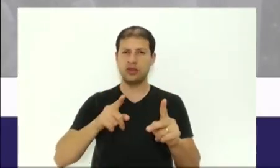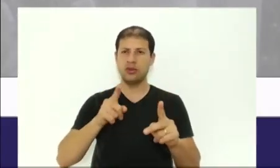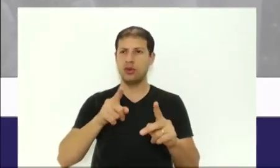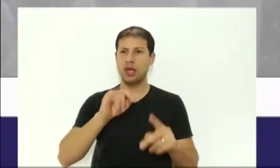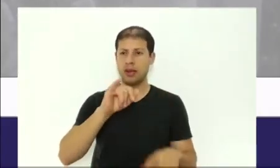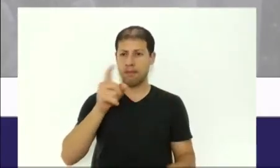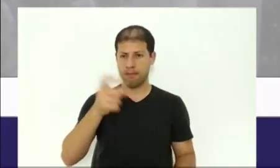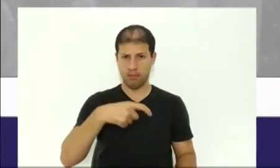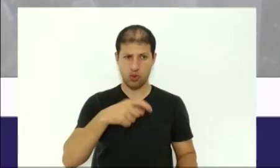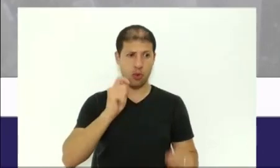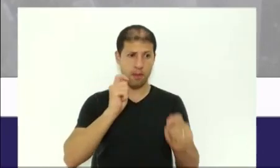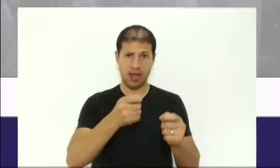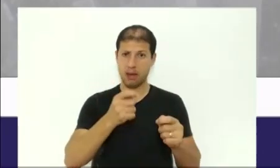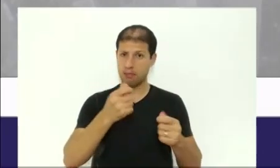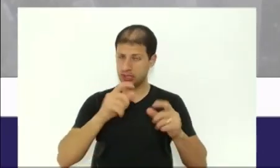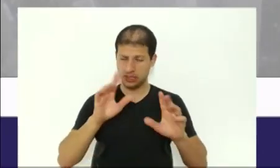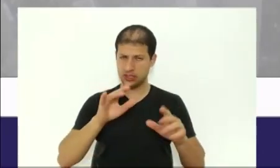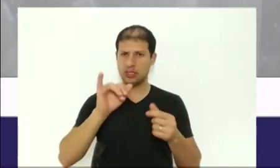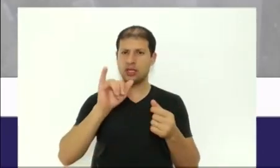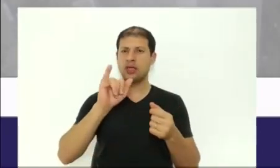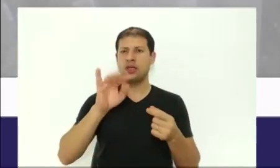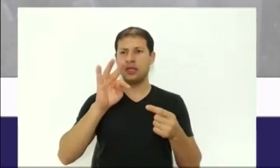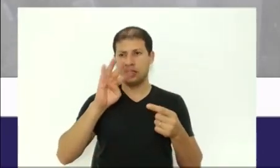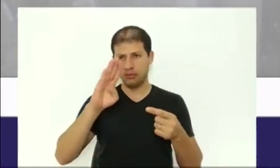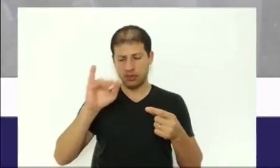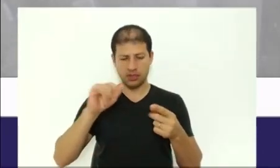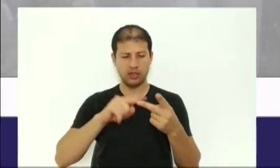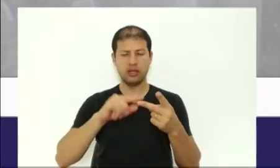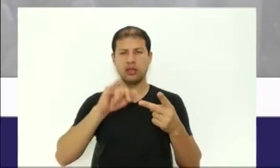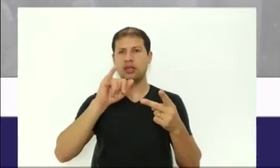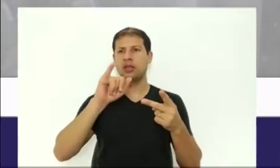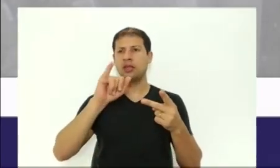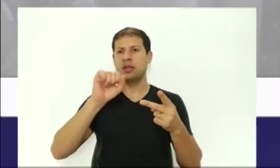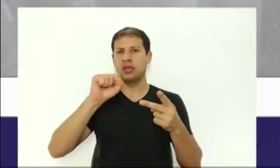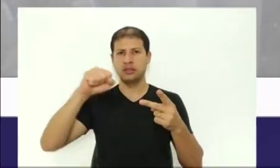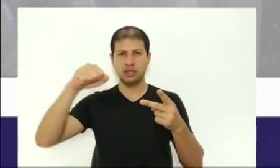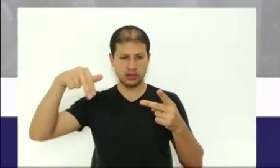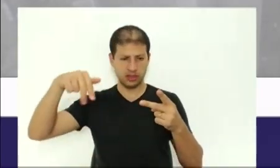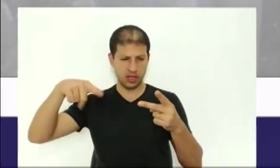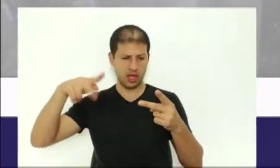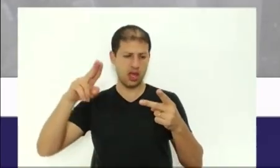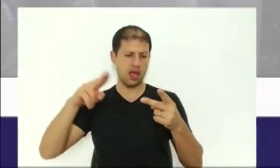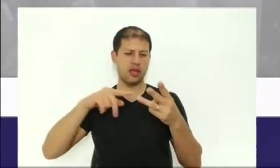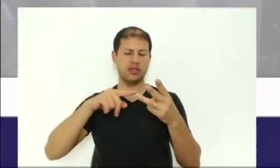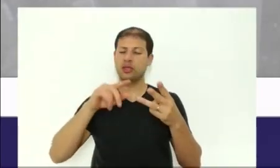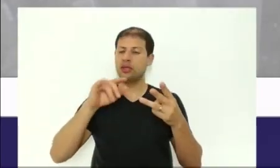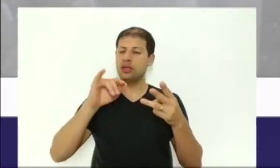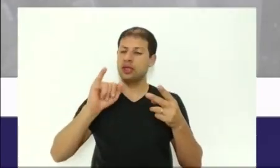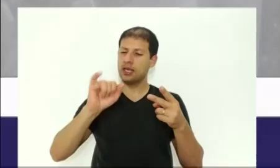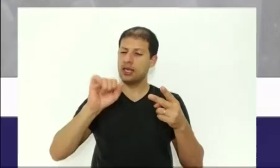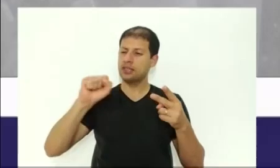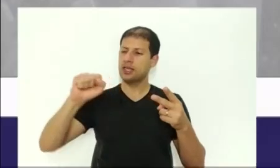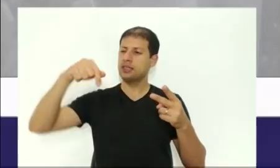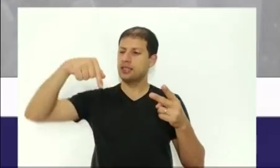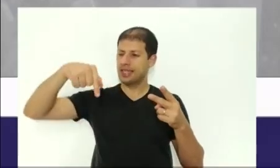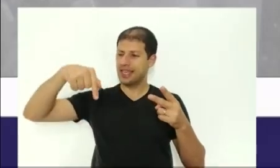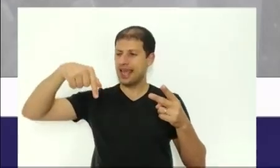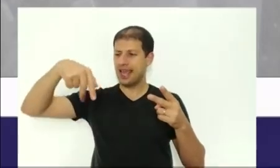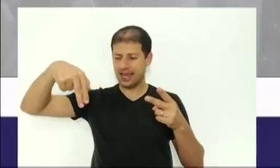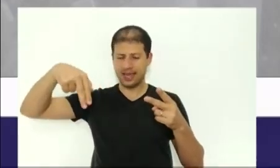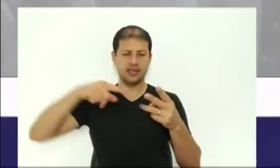impostos, ITBI, IPTU, ISSQN, taxas municipais, aos